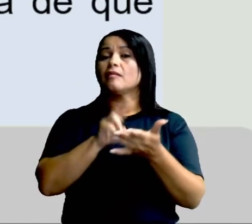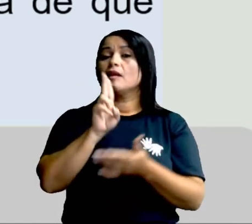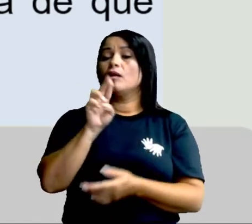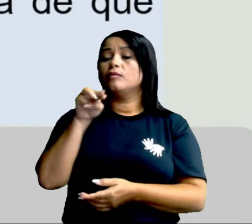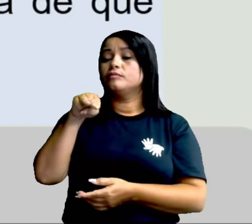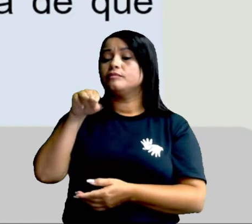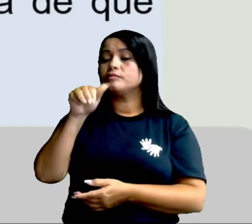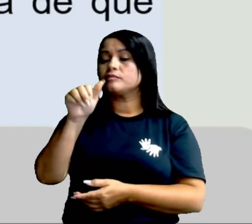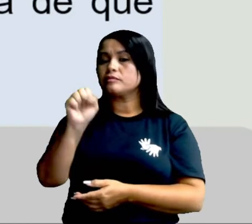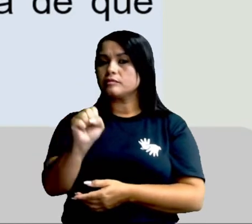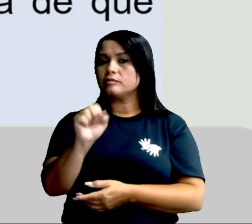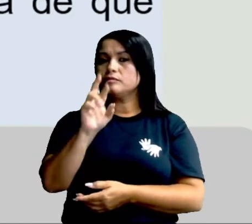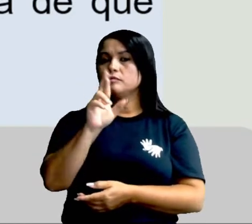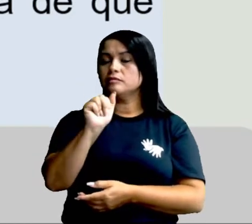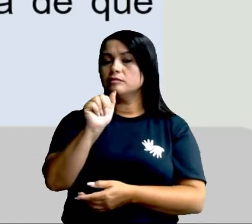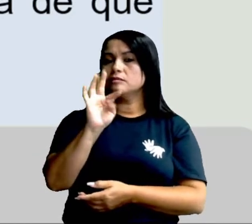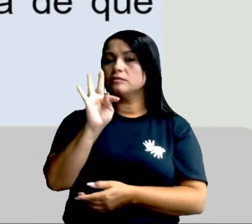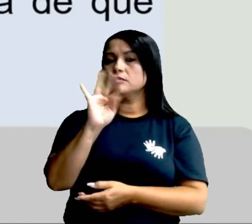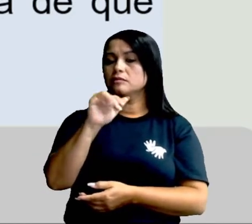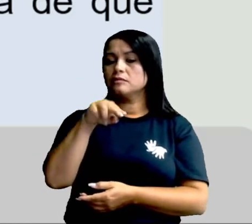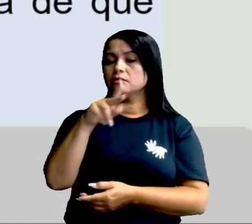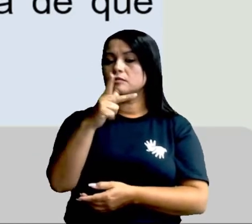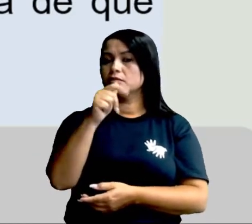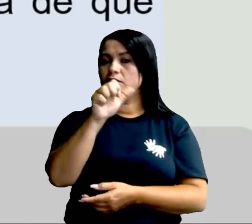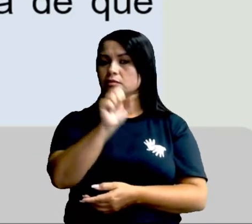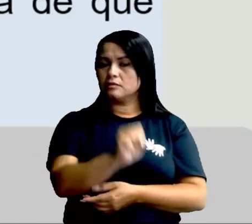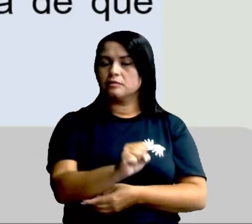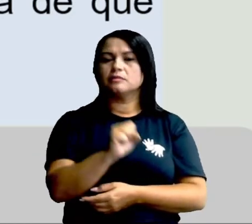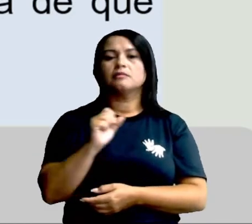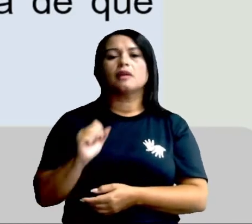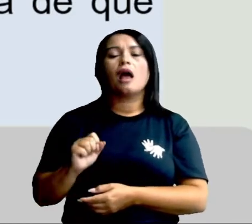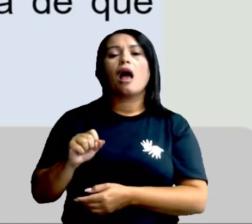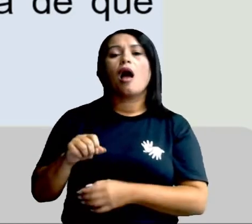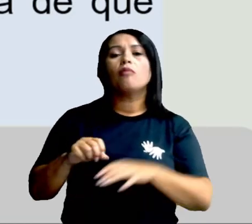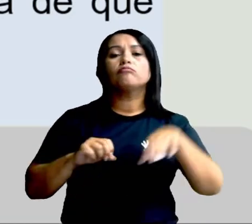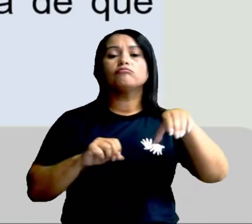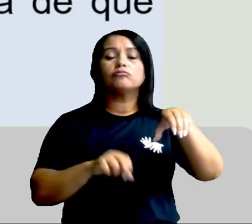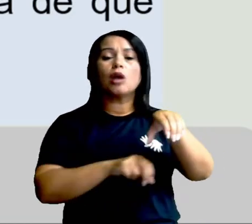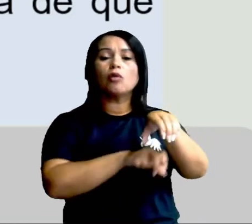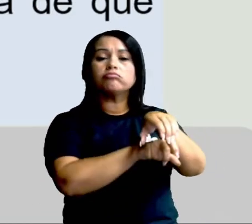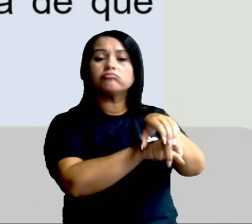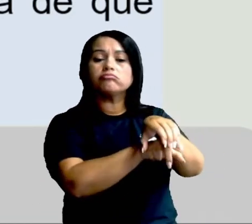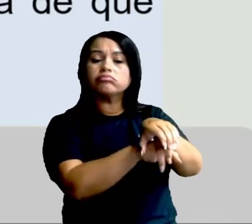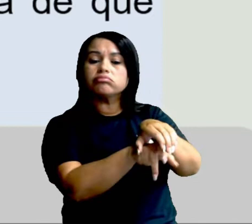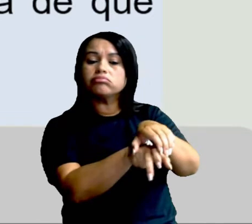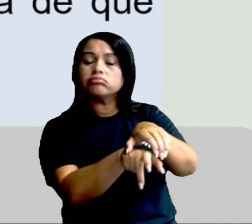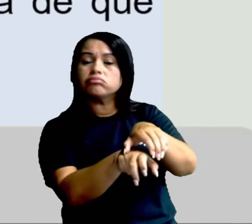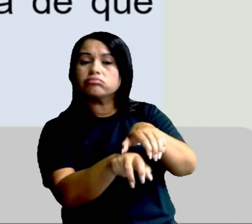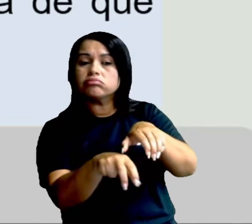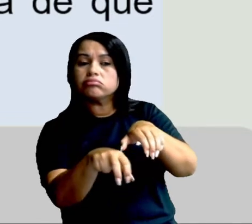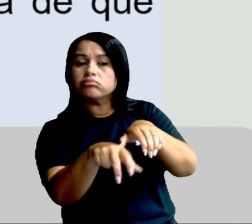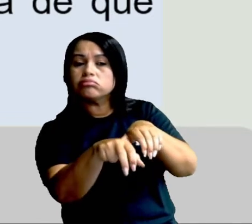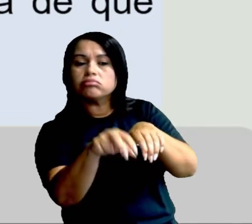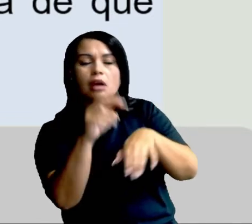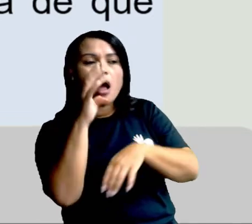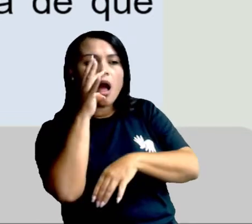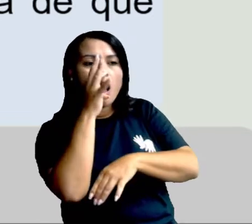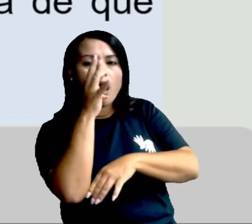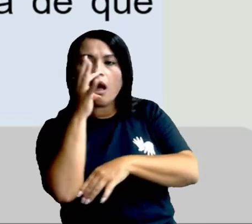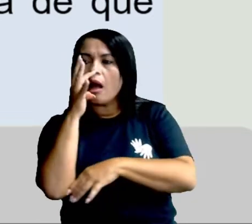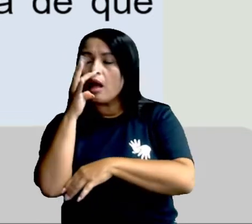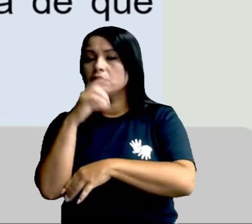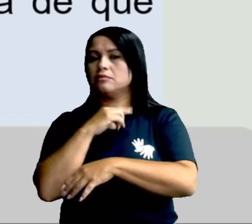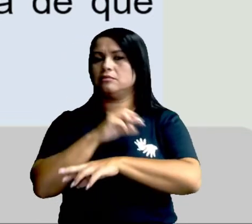umas ratinhas. Ali eu tenho saiu do buraco. Só que, como